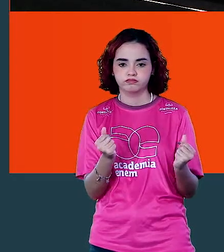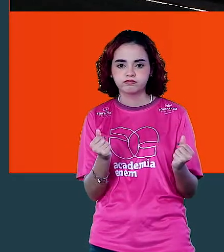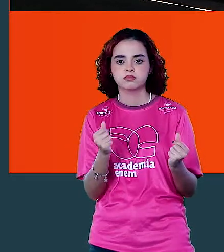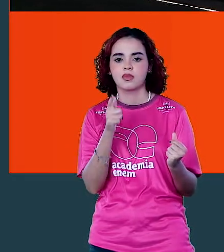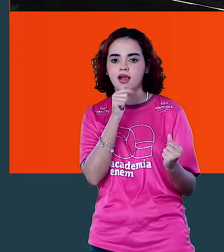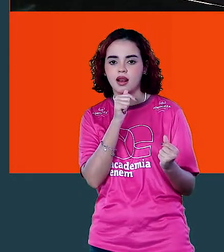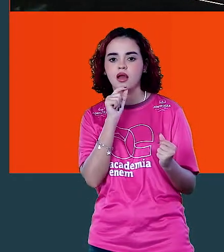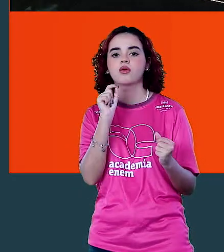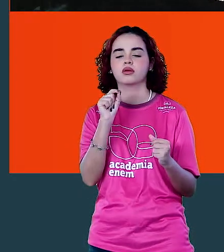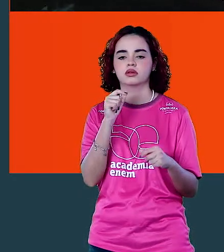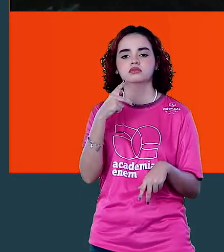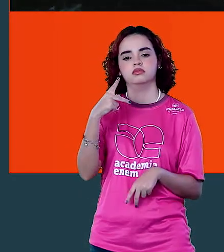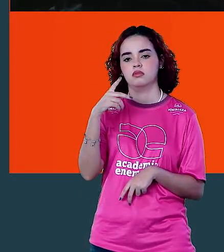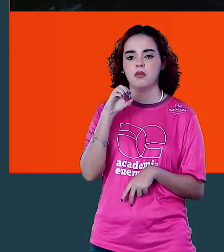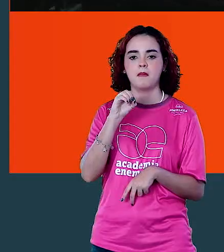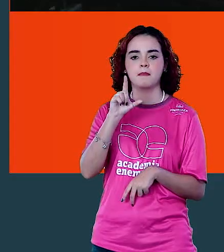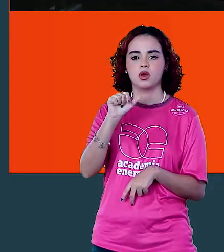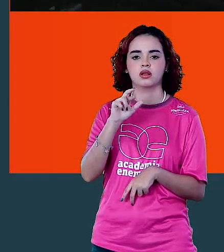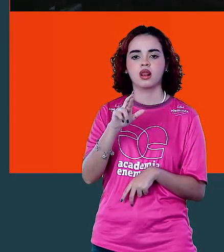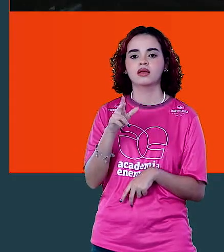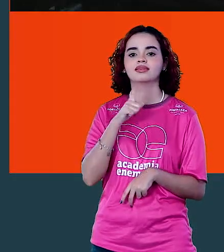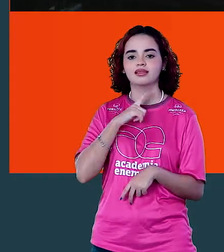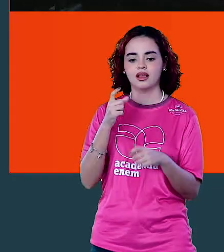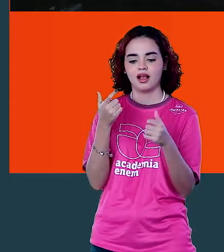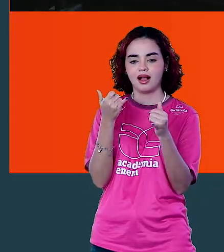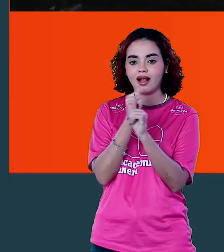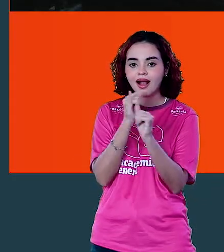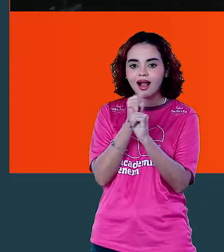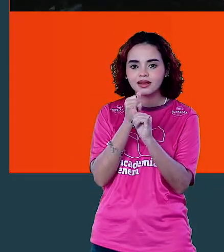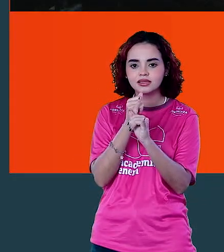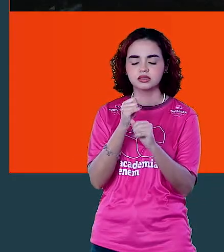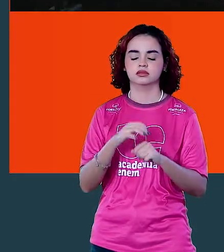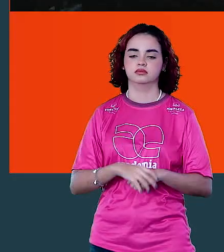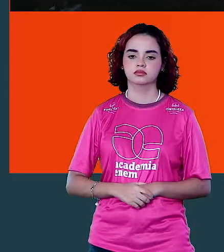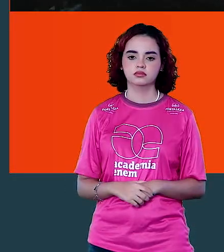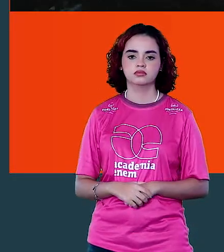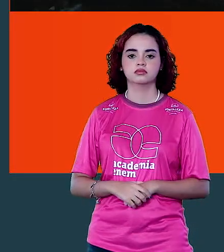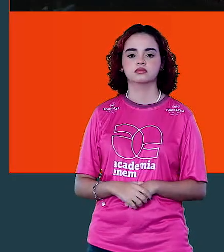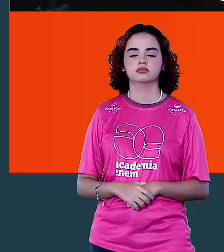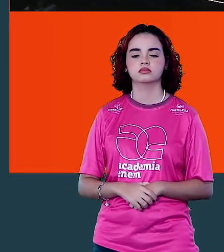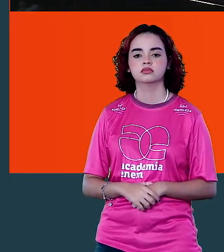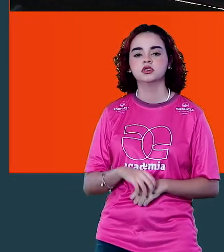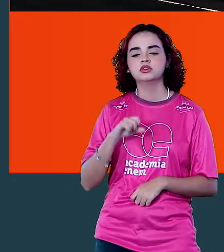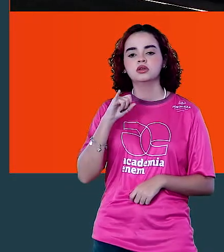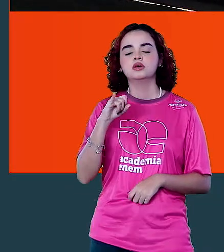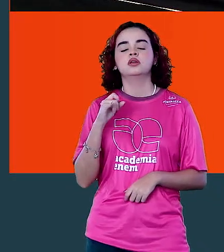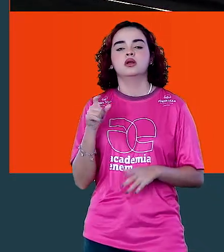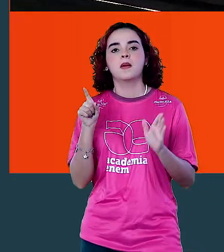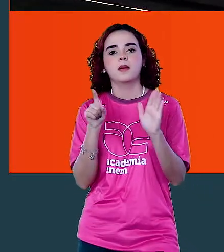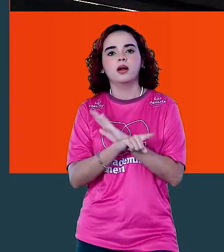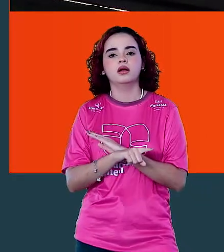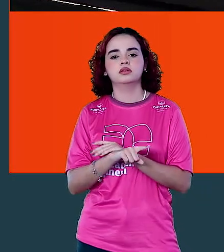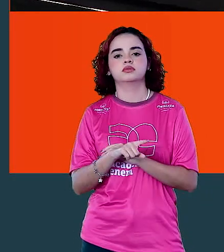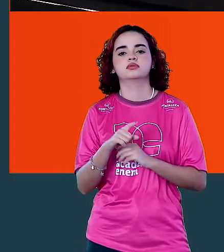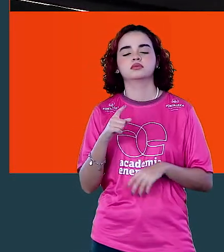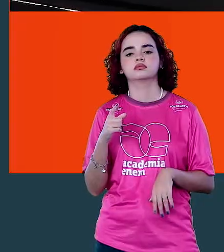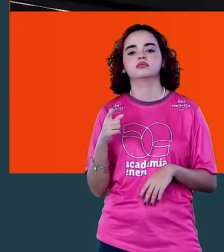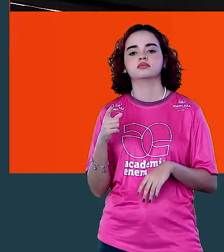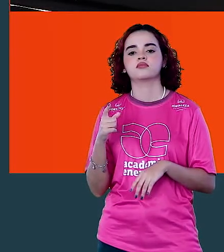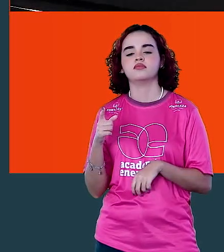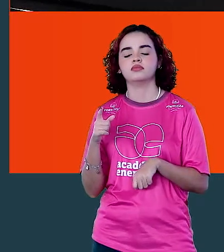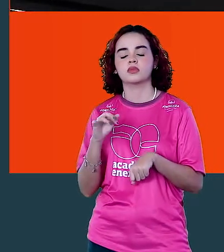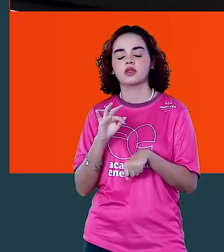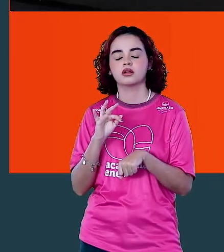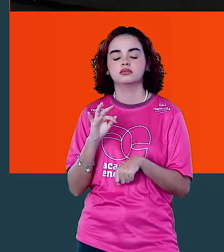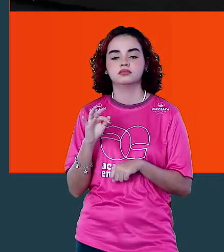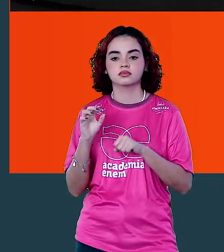quê? Polar. Entendeu a ideia? Ed, então, se a questão fala para mim, ó, esse composto aqui se dissolve na água. A